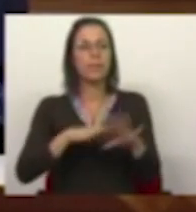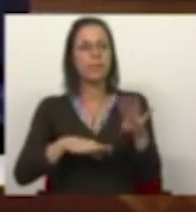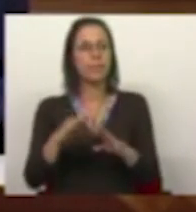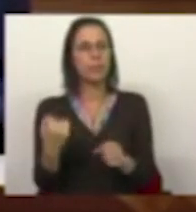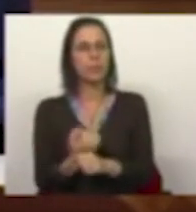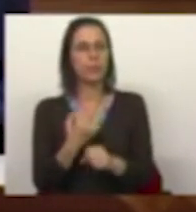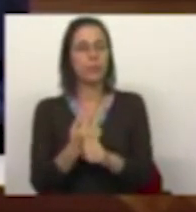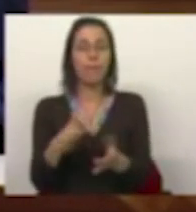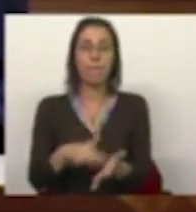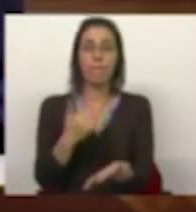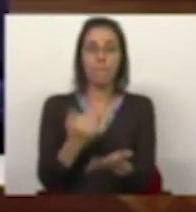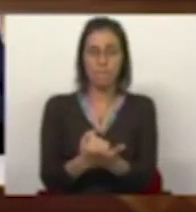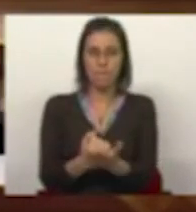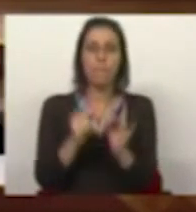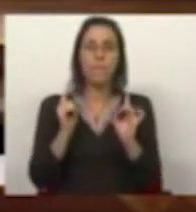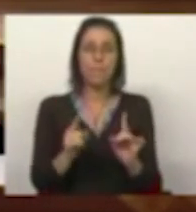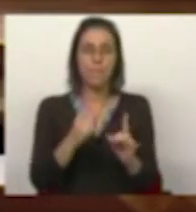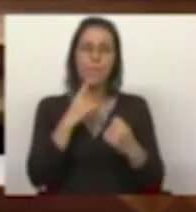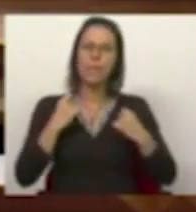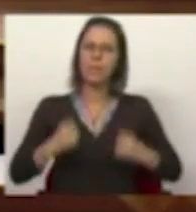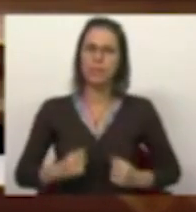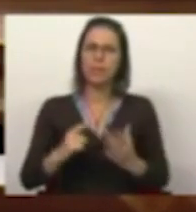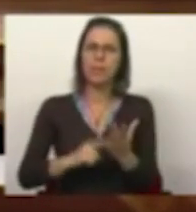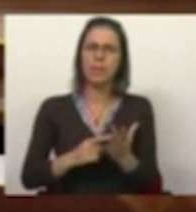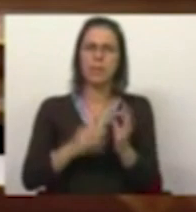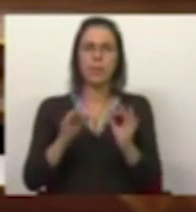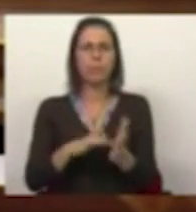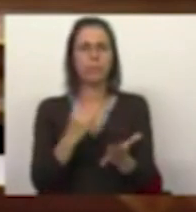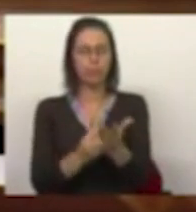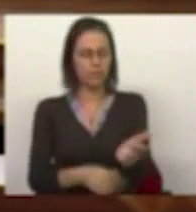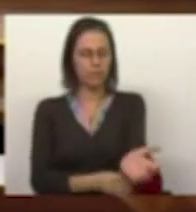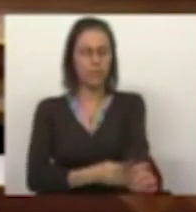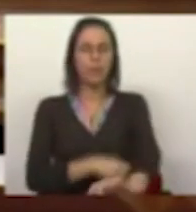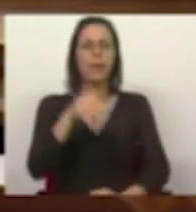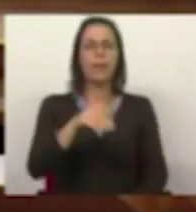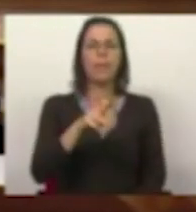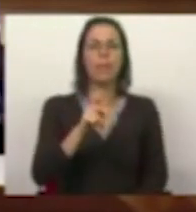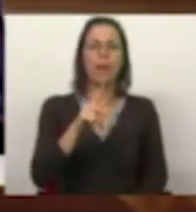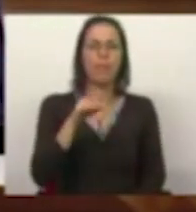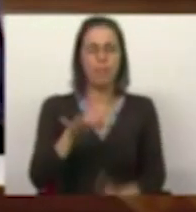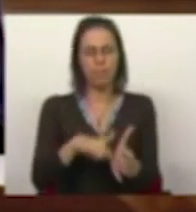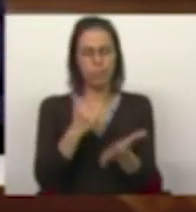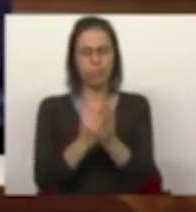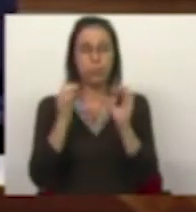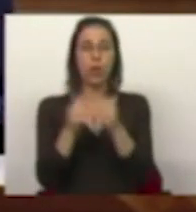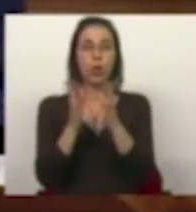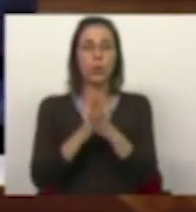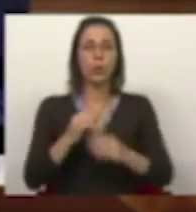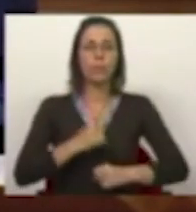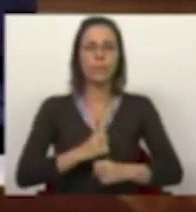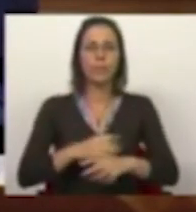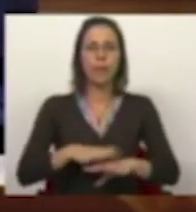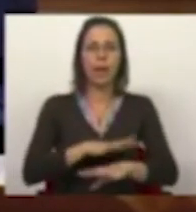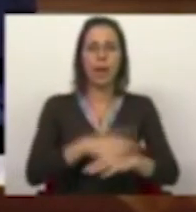desempenha funções permanentes? Insistimos na necessidade da conclusão do PREVPAP, garantindo o vínculo efetivo a todos os trabalhadores